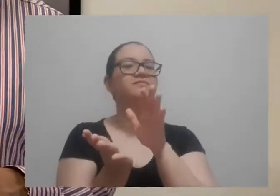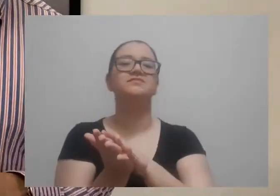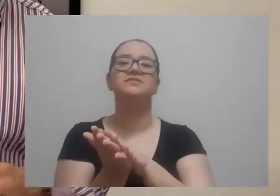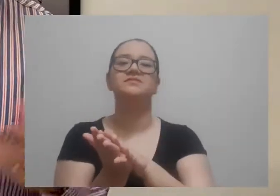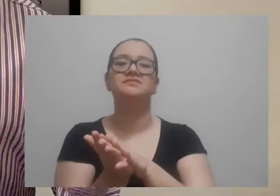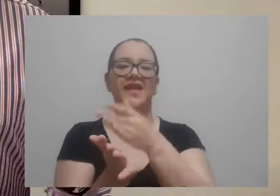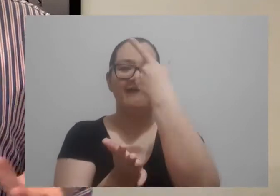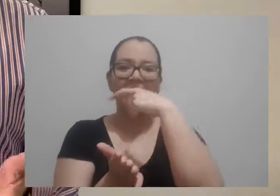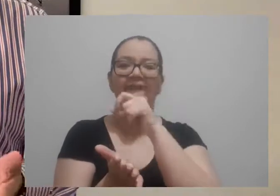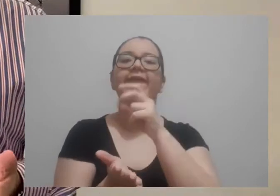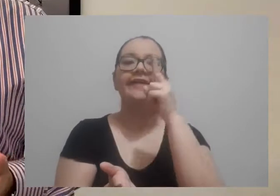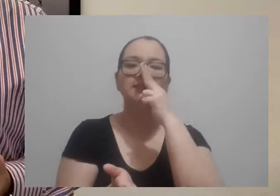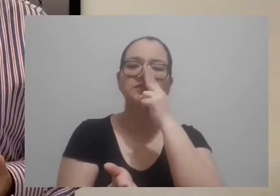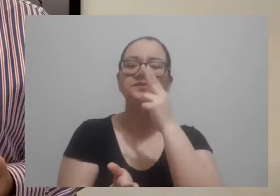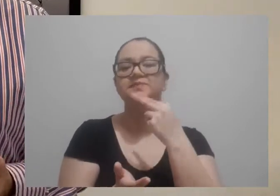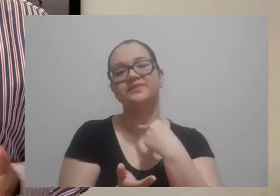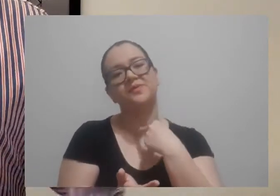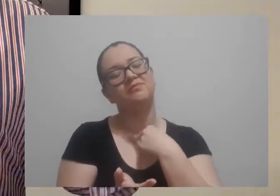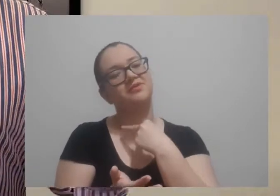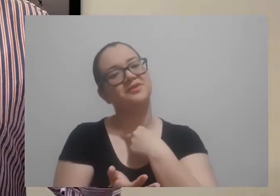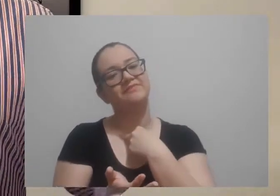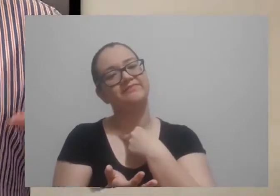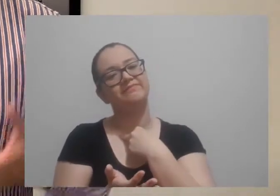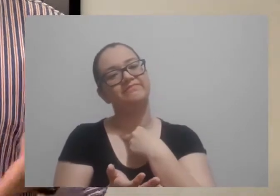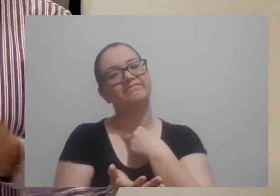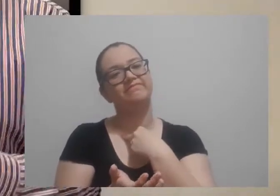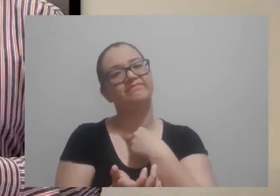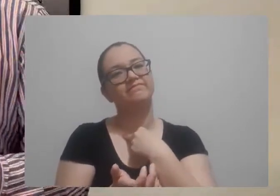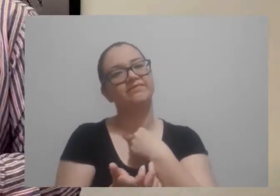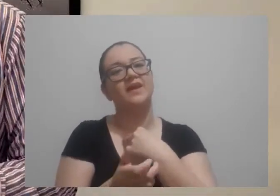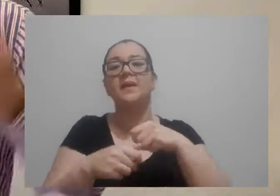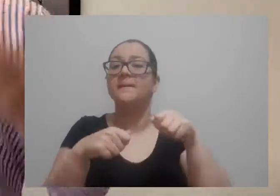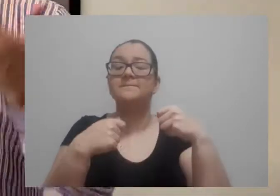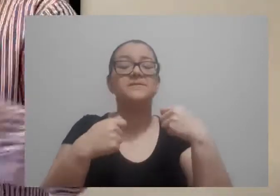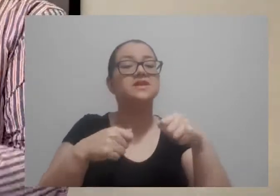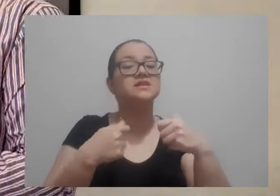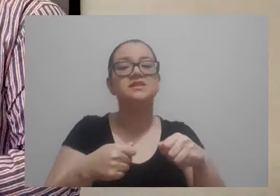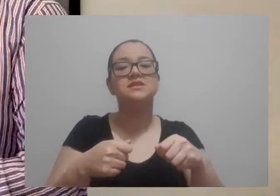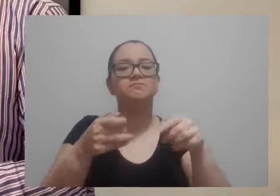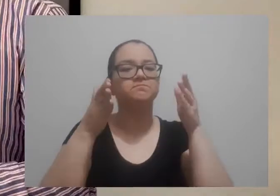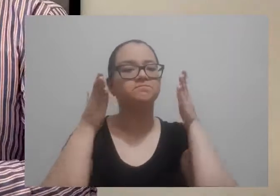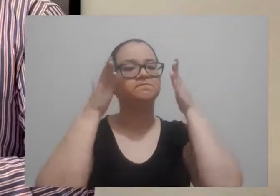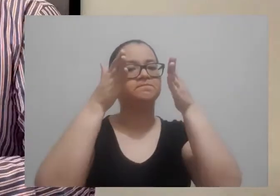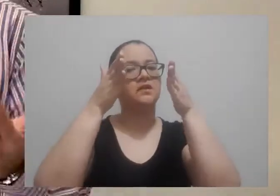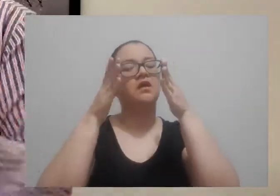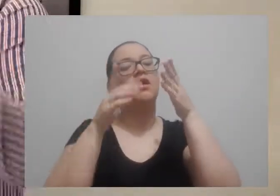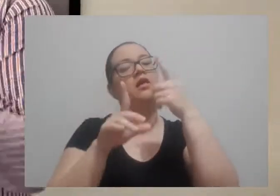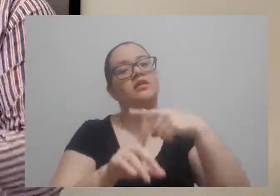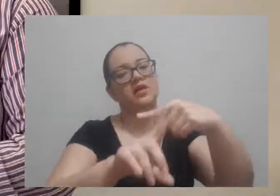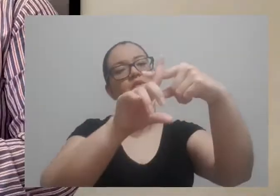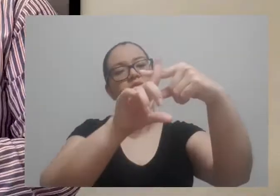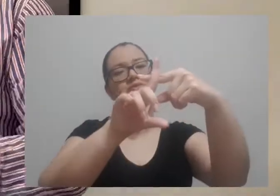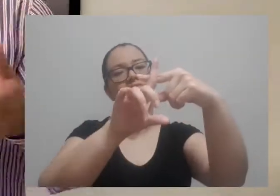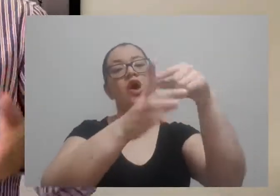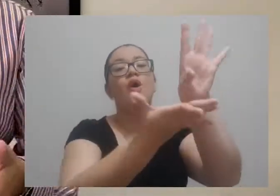nós precisávamos apenas tomar o caminho da cruz. Somente no caminho da cruz, fazendo como ele fez, agindo como